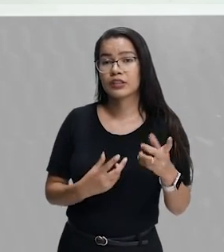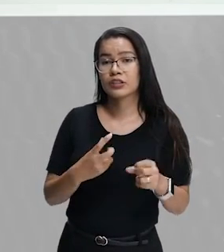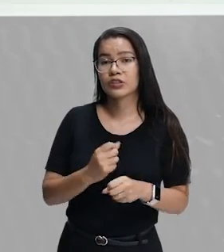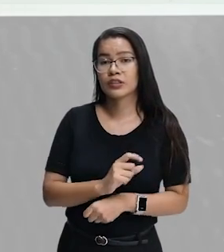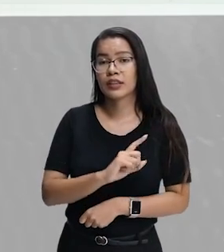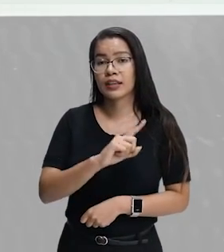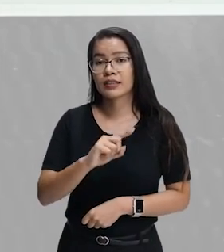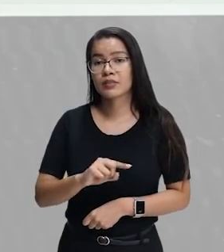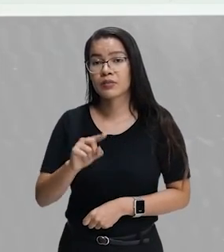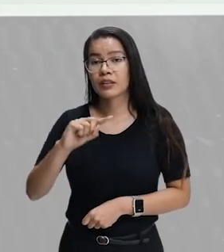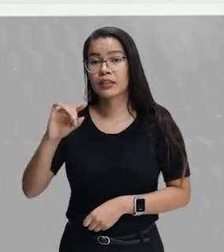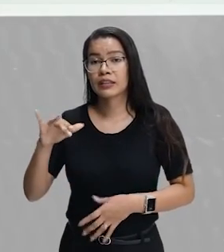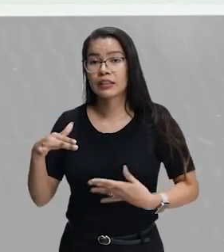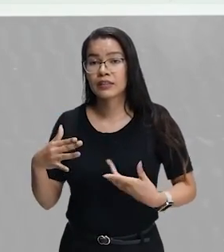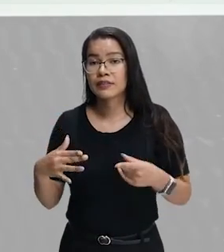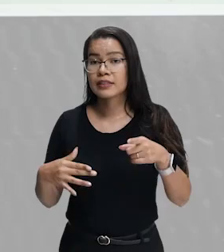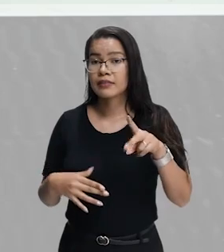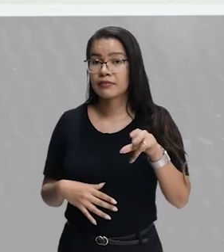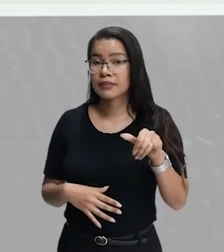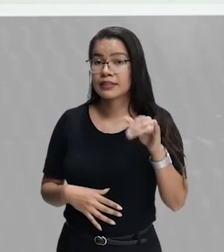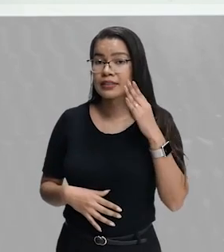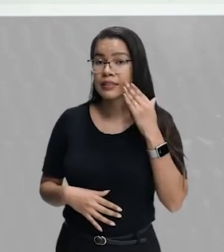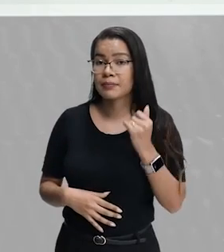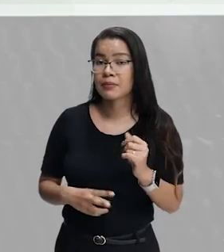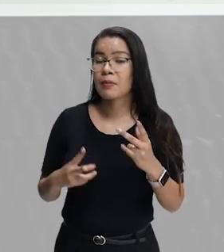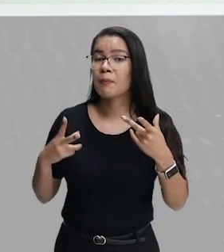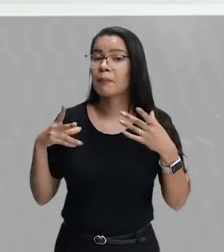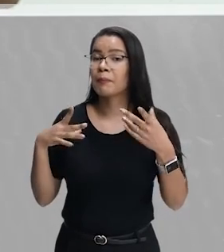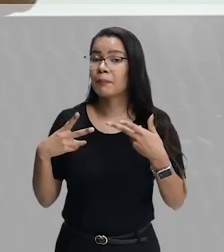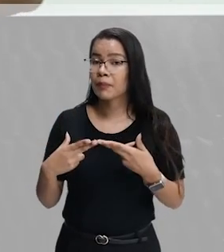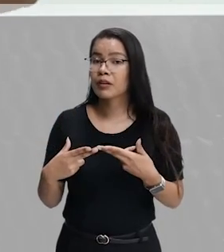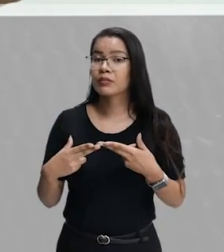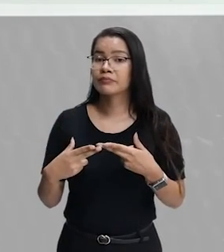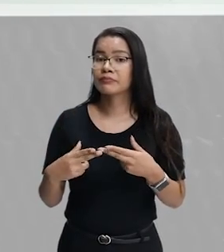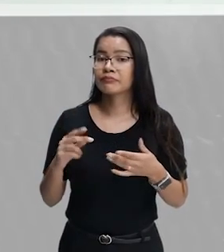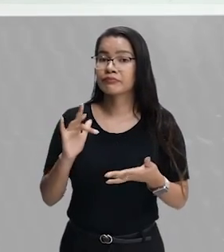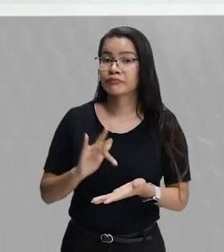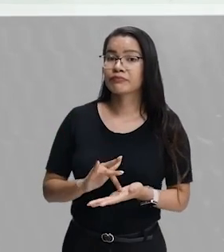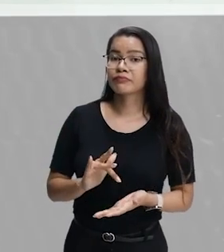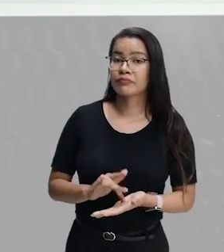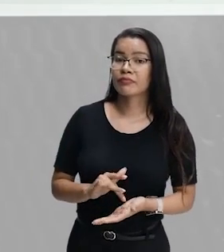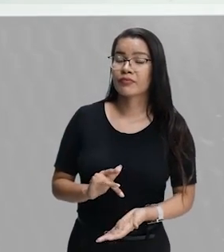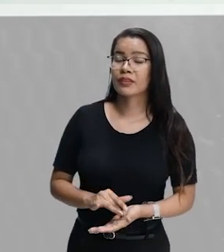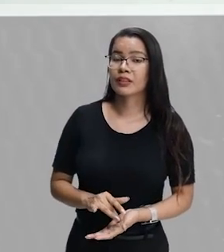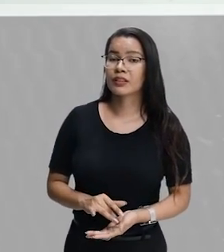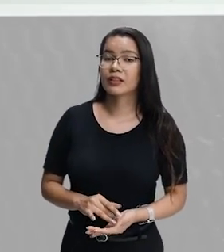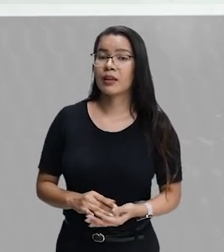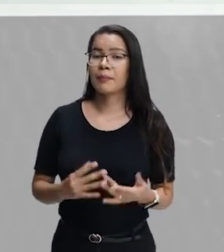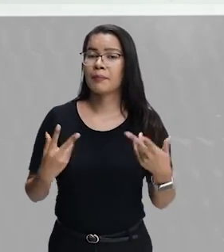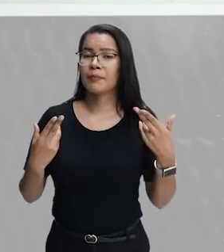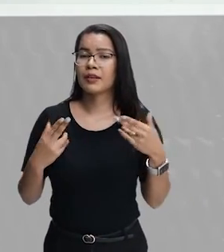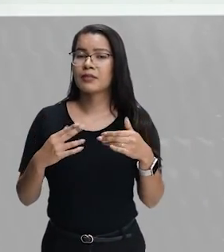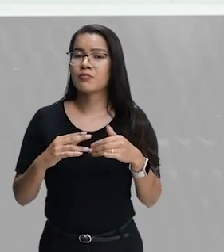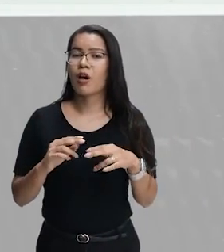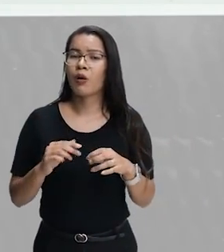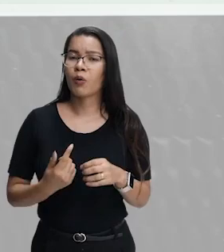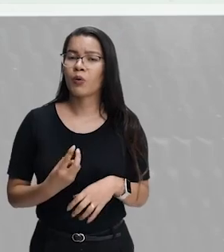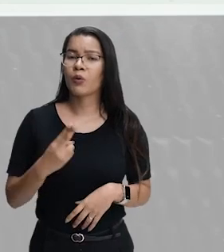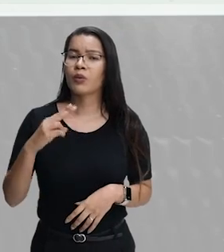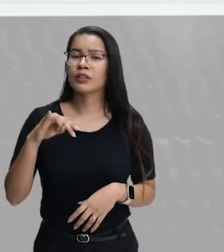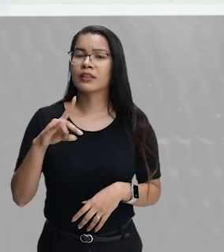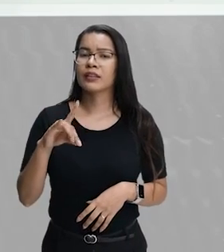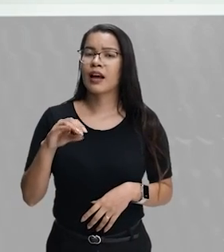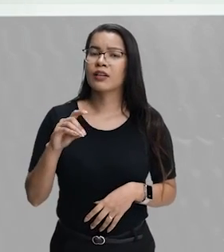quadrada. Aí você vai saber mesmo o desvio na mesma unidade dos seus dados. Por isso que a gente utiliza o